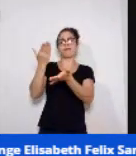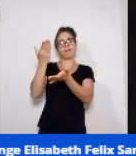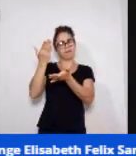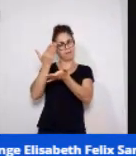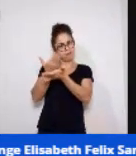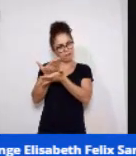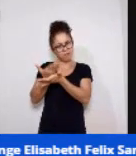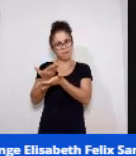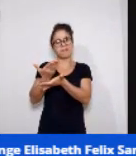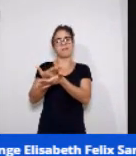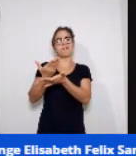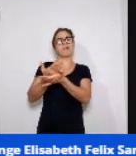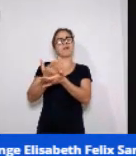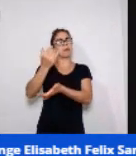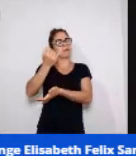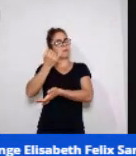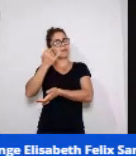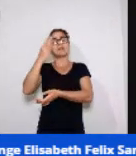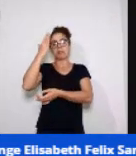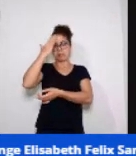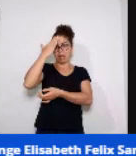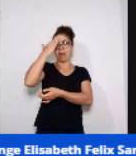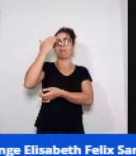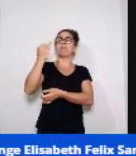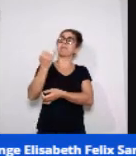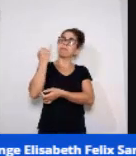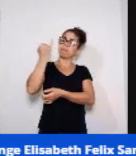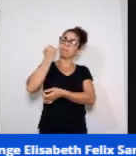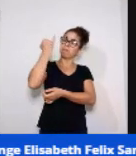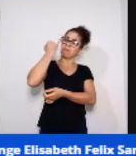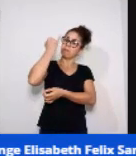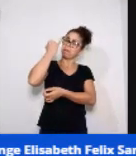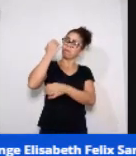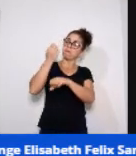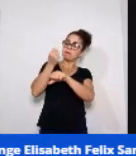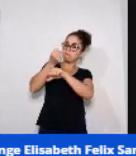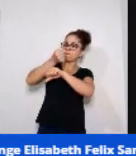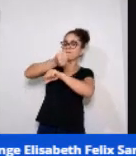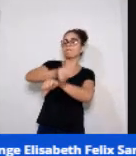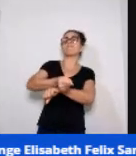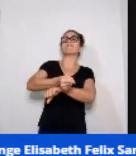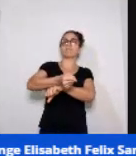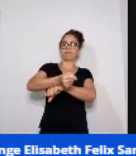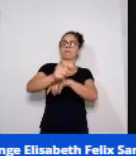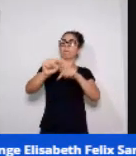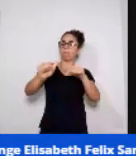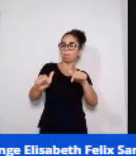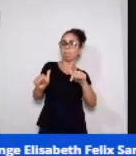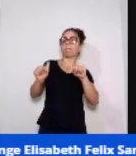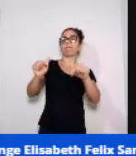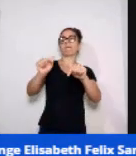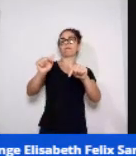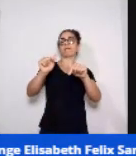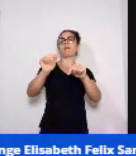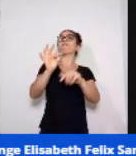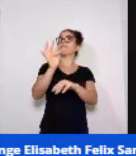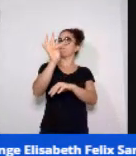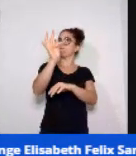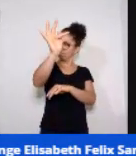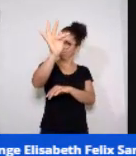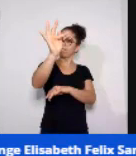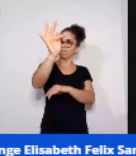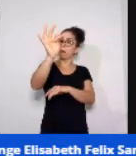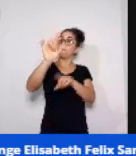Nós sabemos que os principais desafios, ele ainda estão por vir, mas a gente tem certeza que